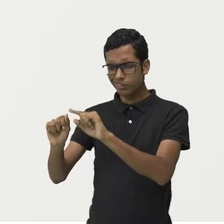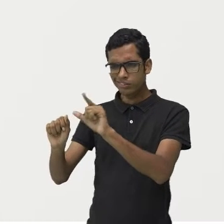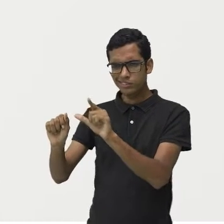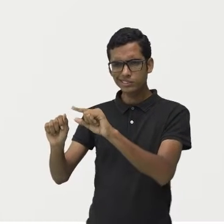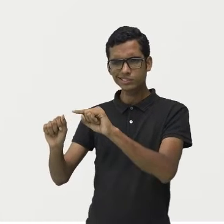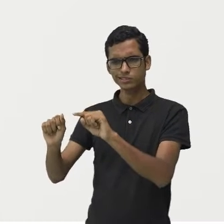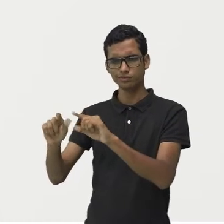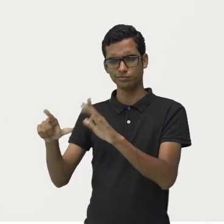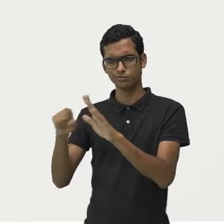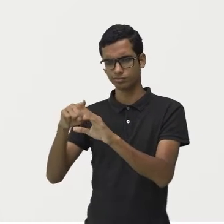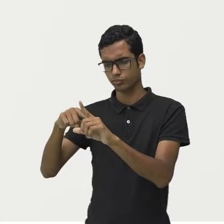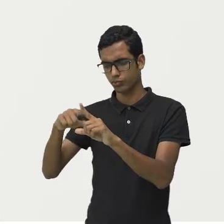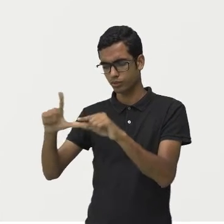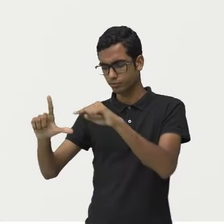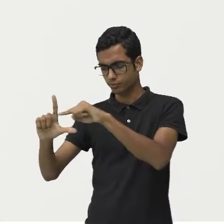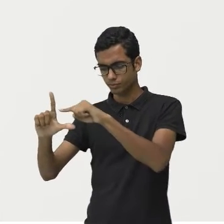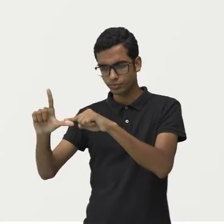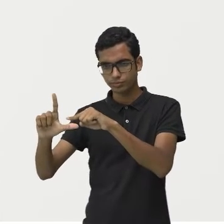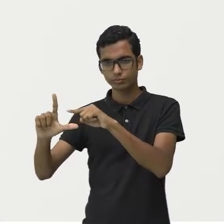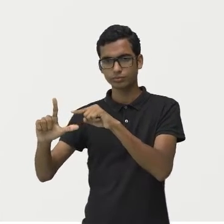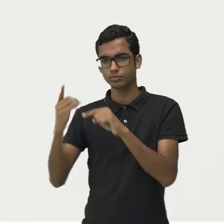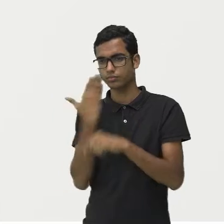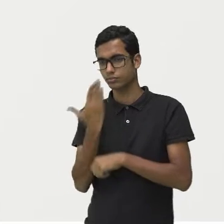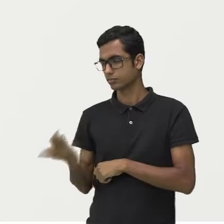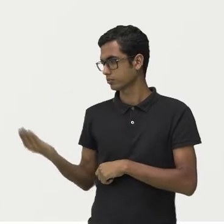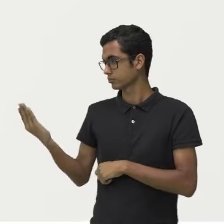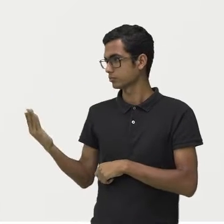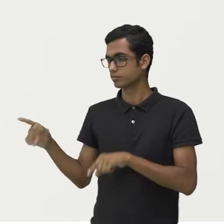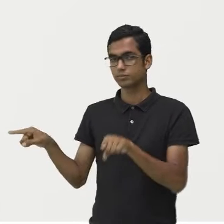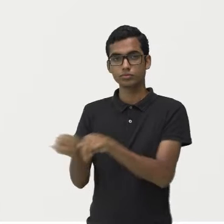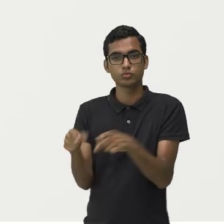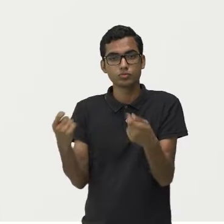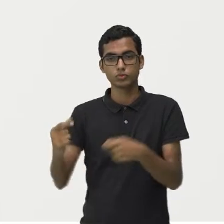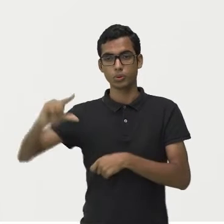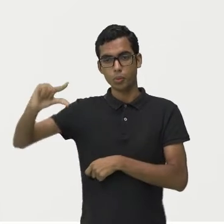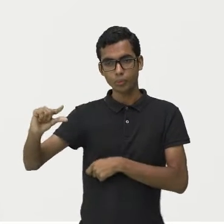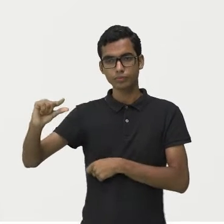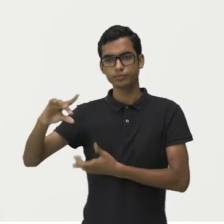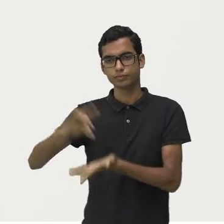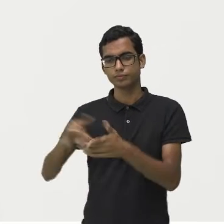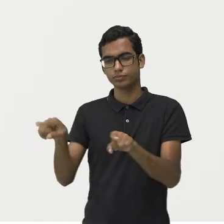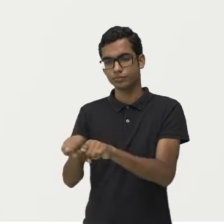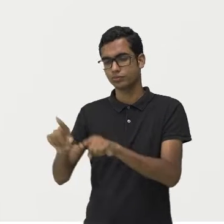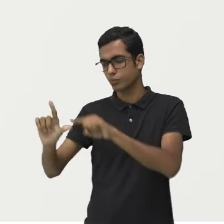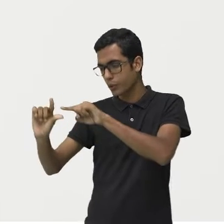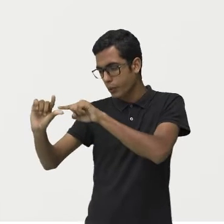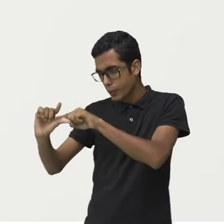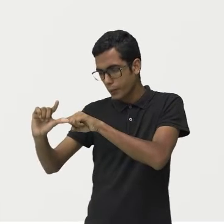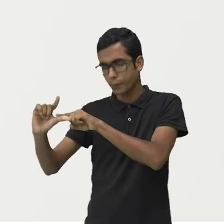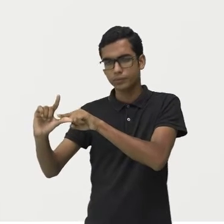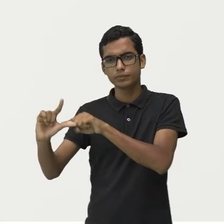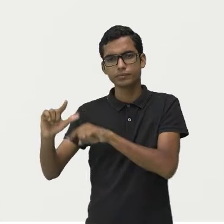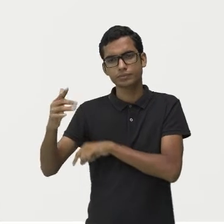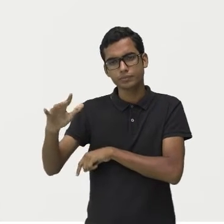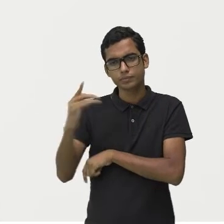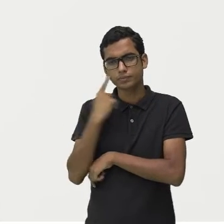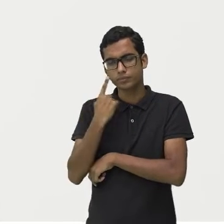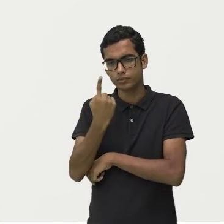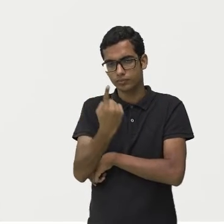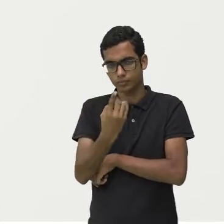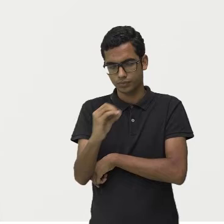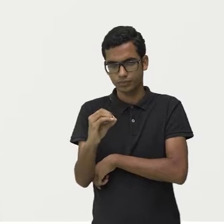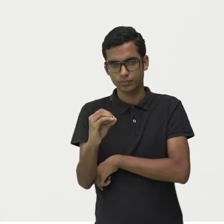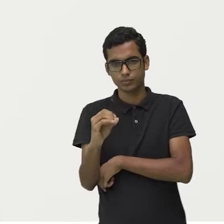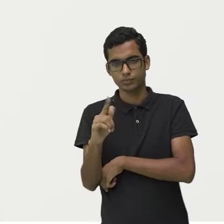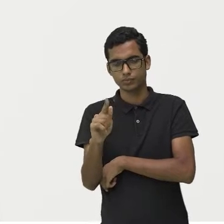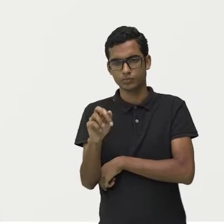entre os raios, esse ângulo alfa aqui, ele tem que ser pequeno. Ele tem que ser, no máximo, 10 graus